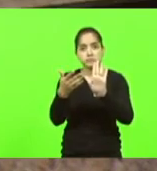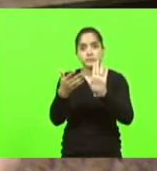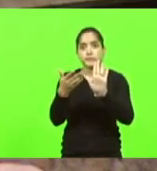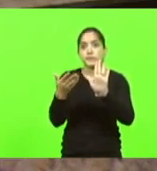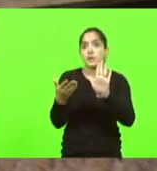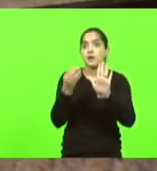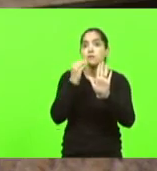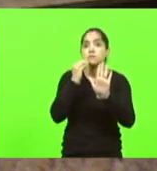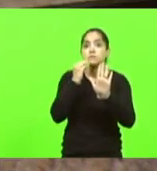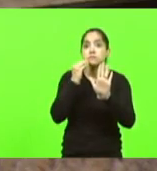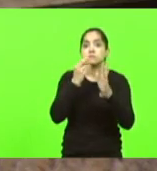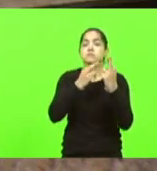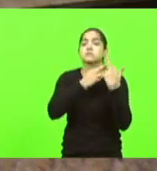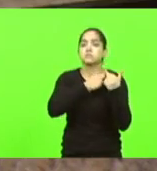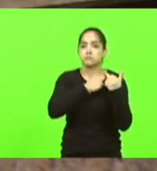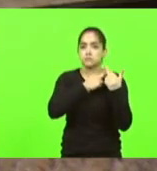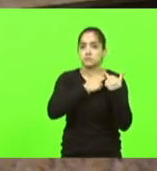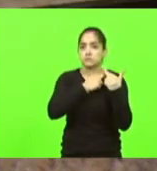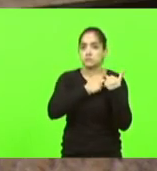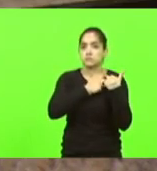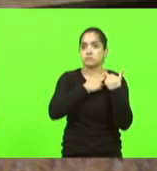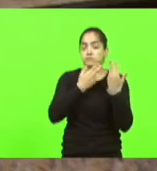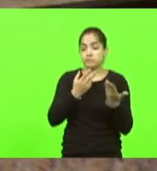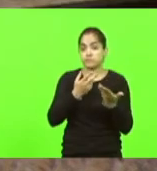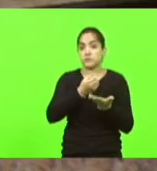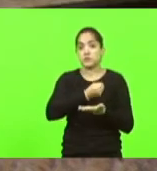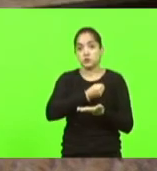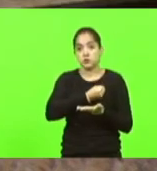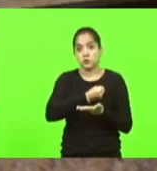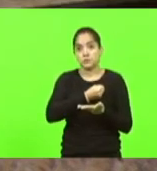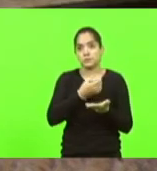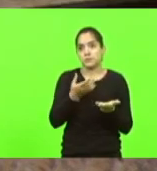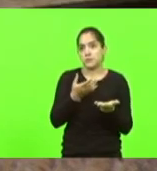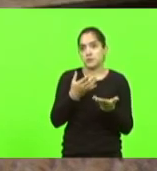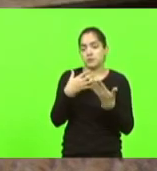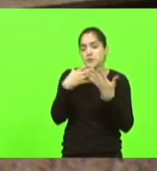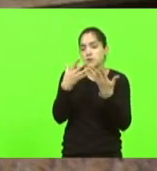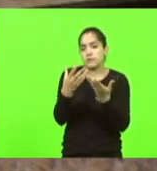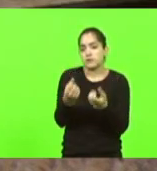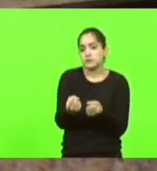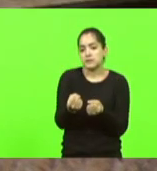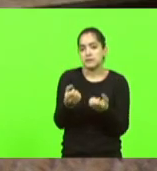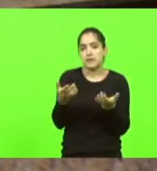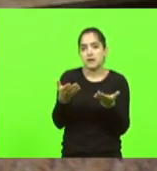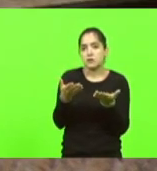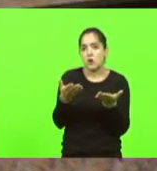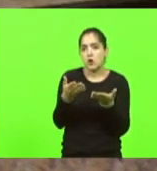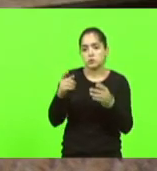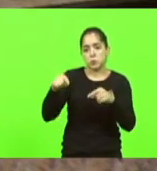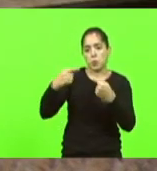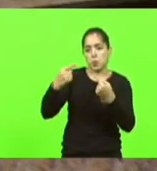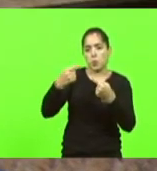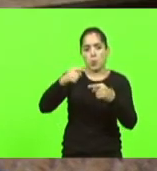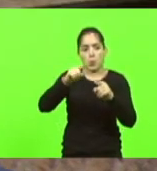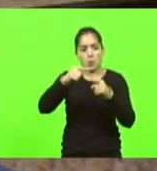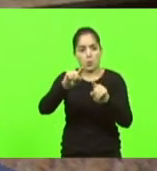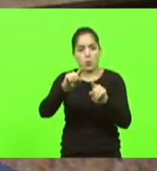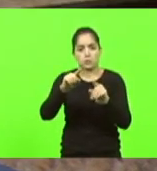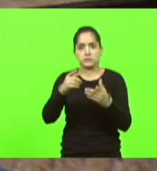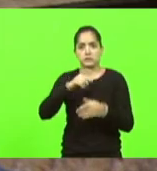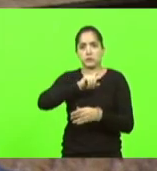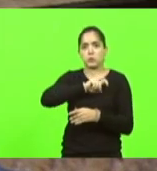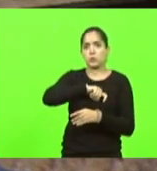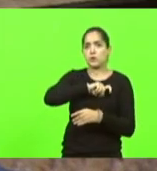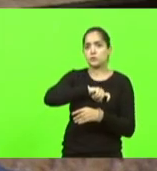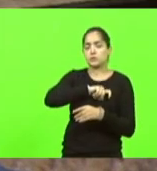é uma questão a contabilidade e sim de números e também não vou admitir Aqui nós temos acusados estavam fazer alguma crueldade